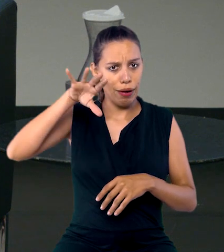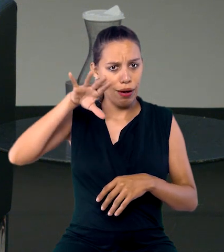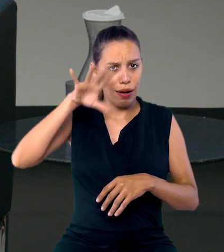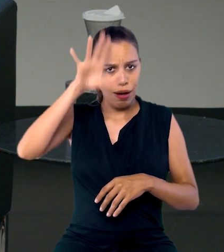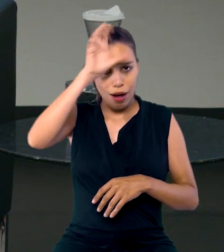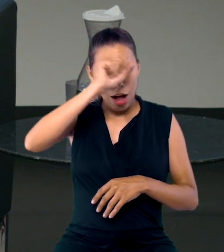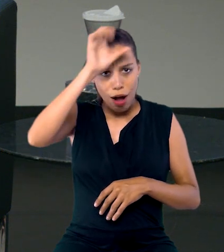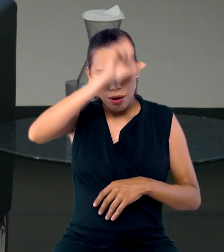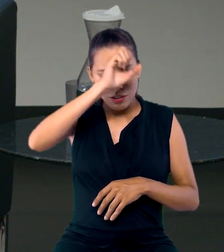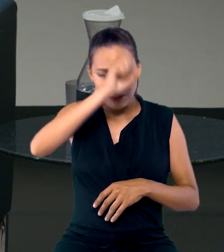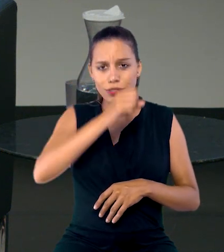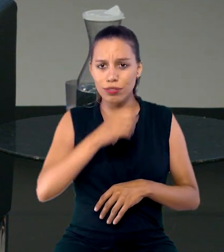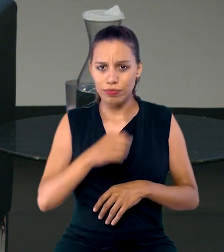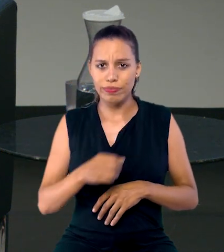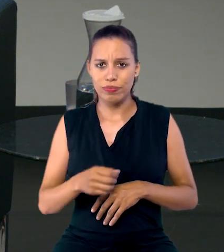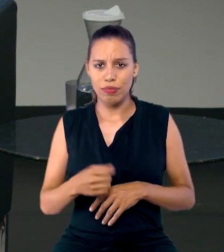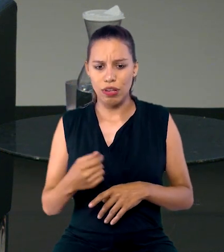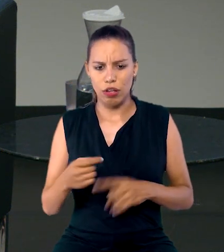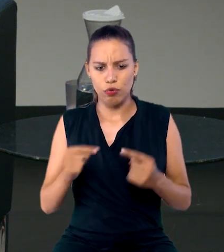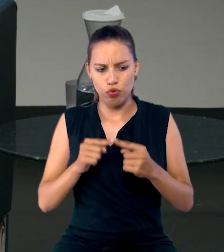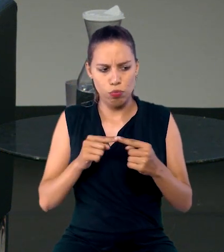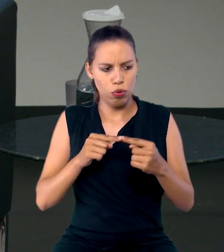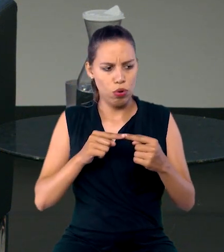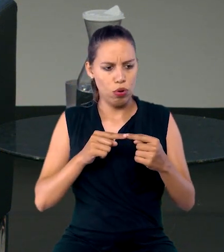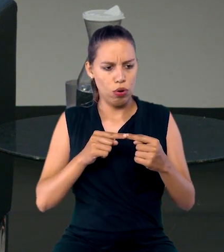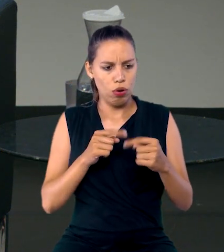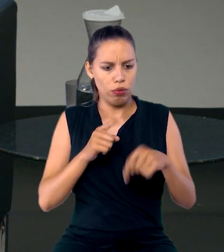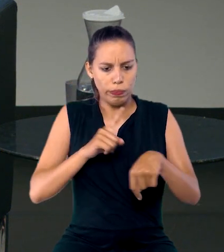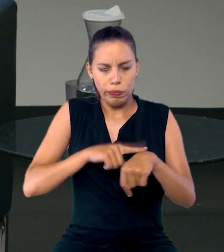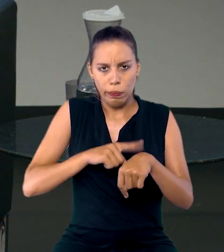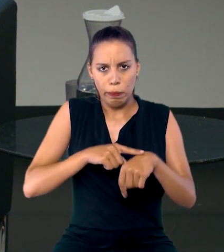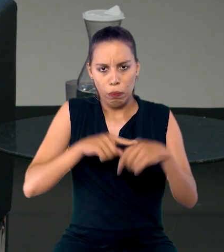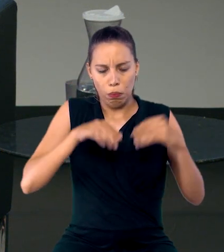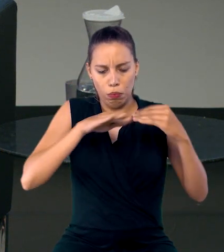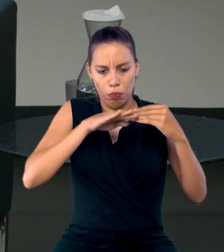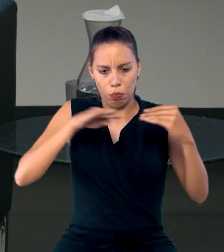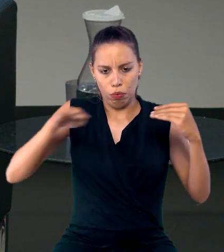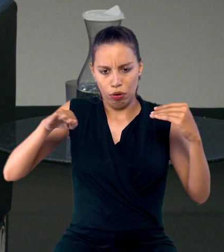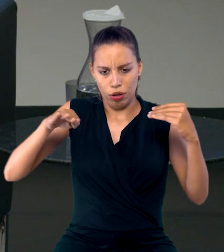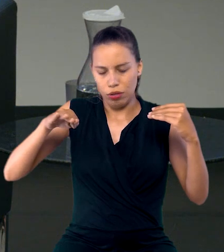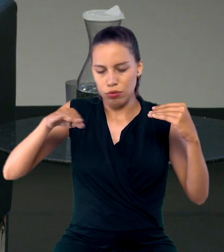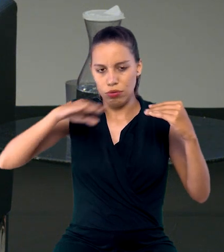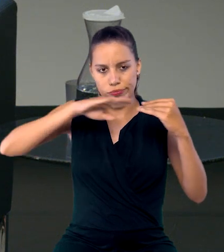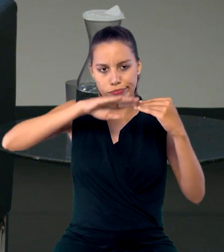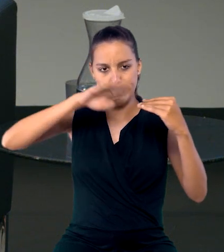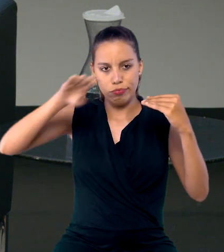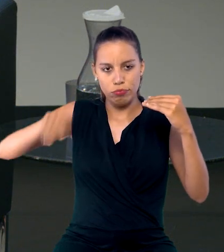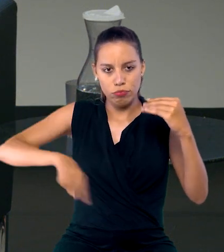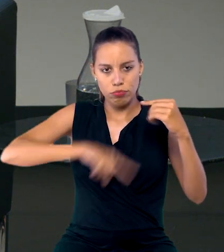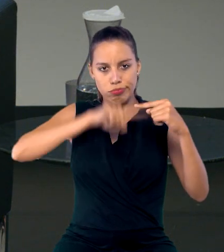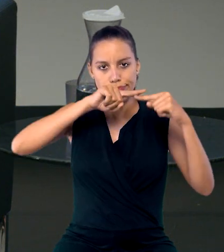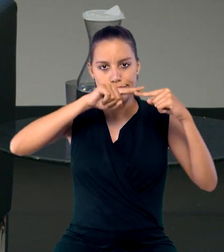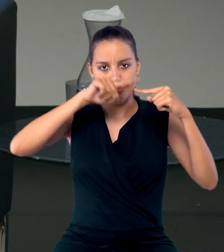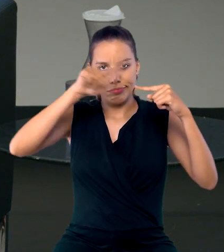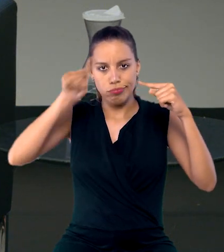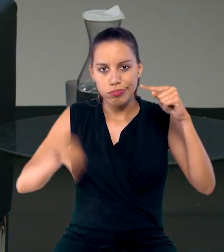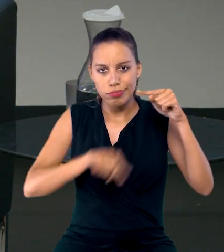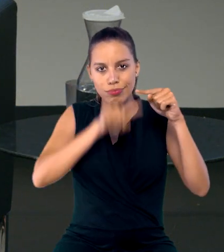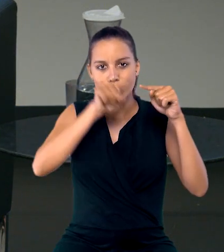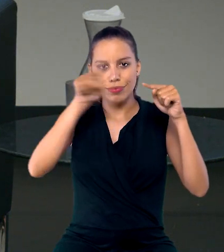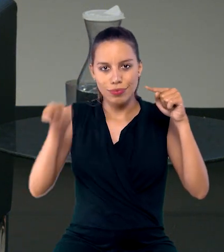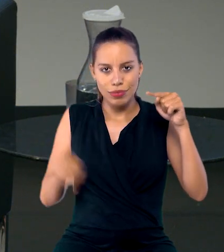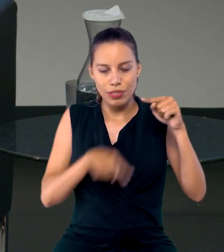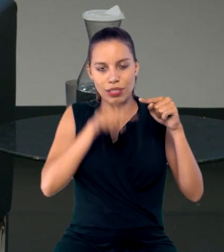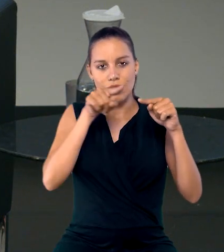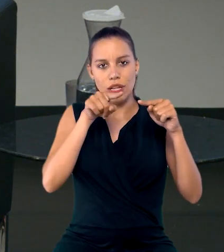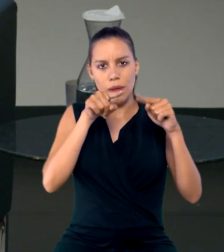um tempo circular, né? Mas não um círculo que se fecha, né? É meio em Okotô, né? Tanto que no